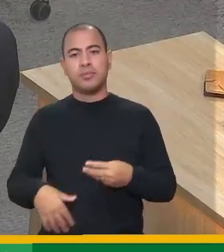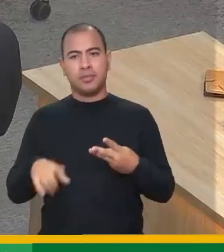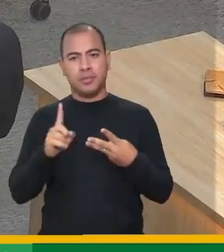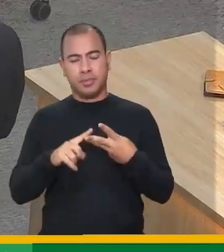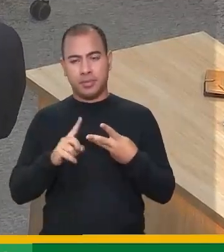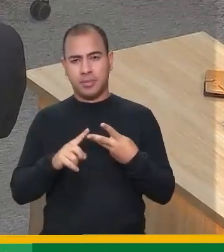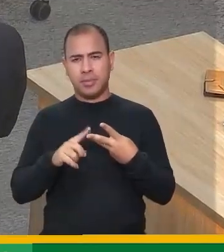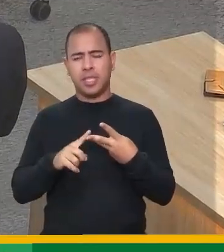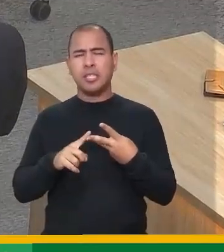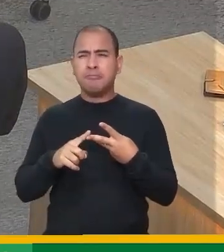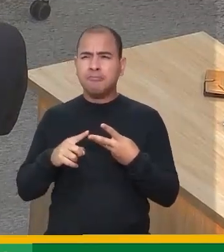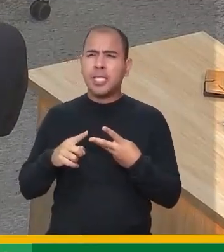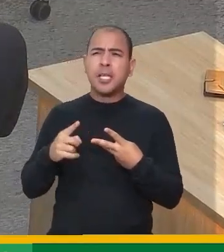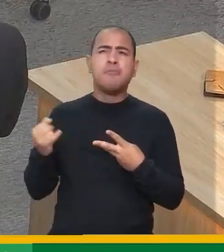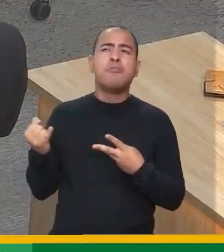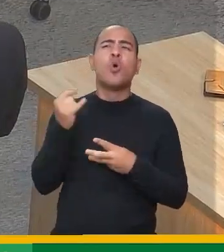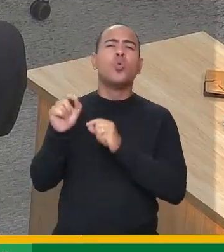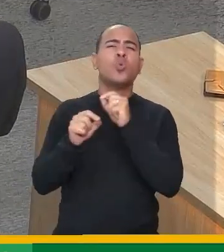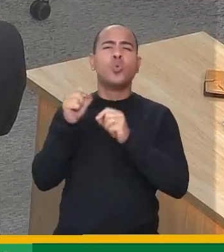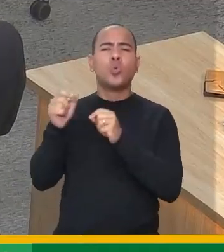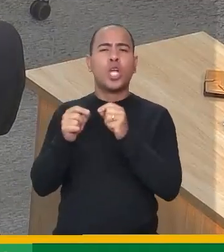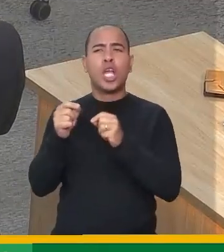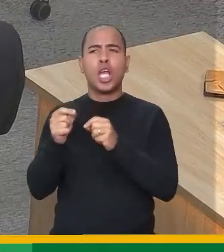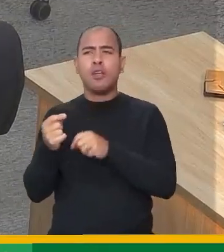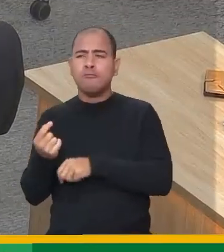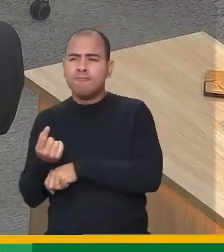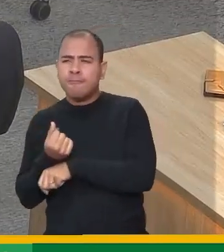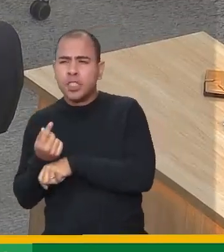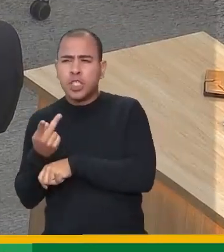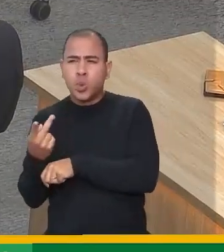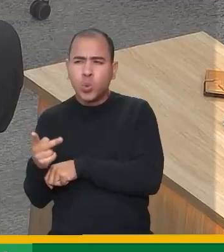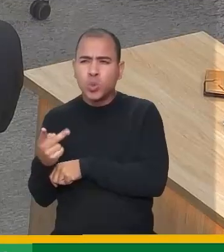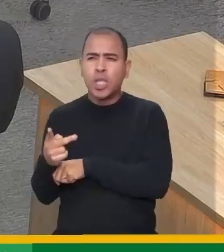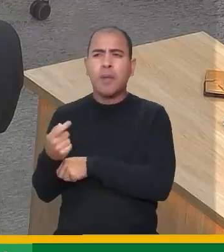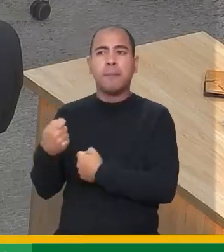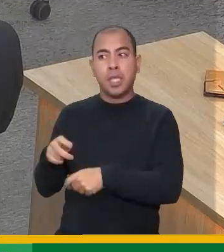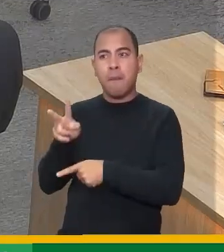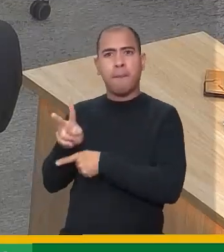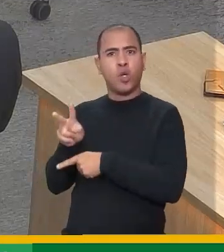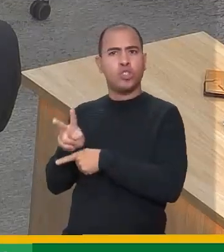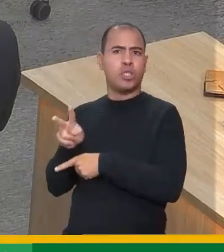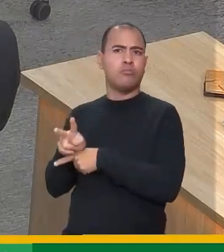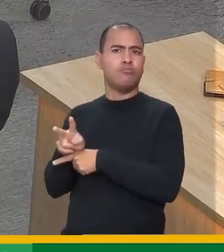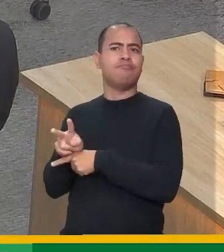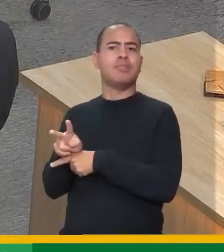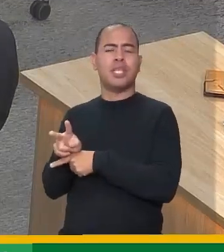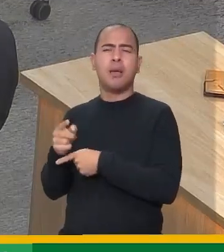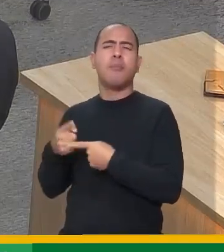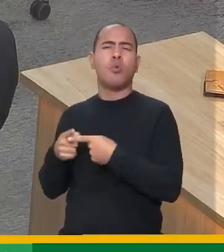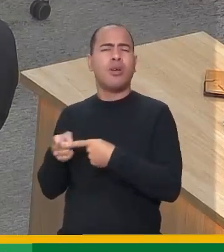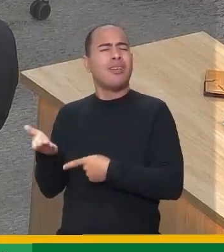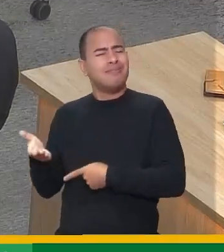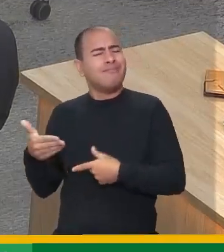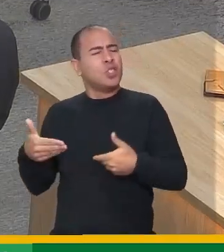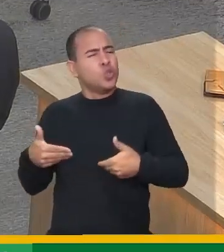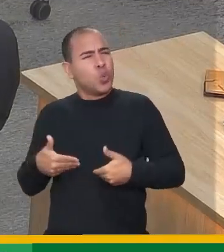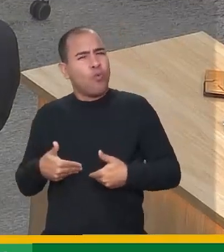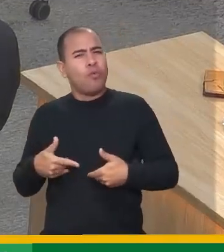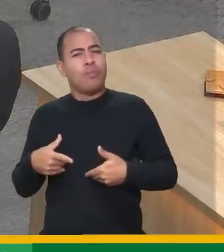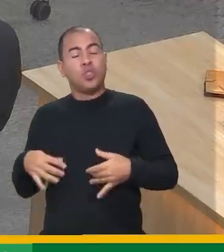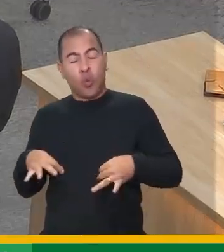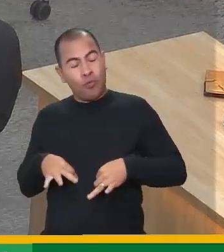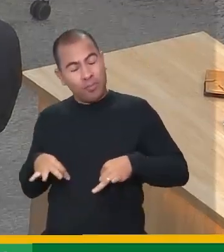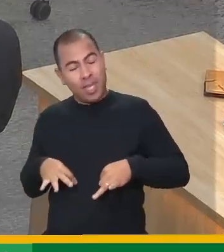muito a proteção financeira dos idosos tendo em vista o tanto que eles sofrem quando as vezes os familiares que